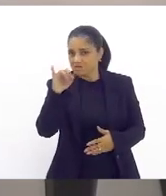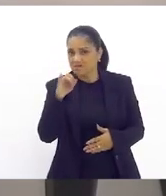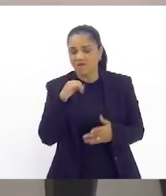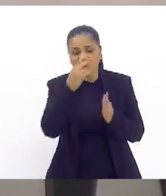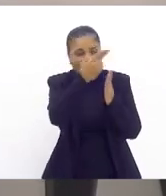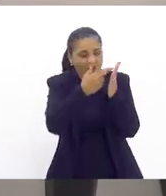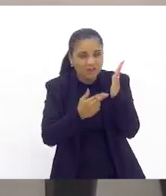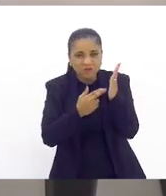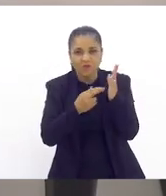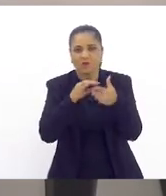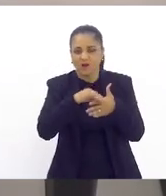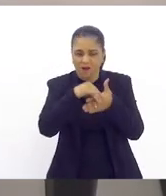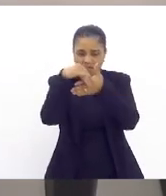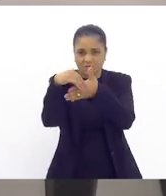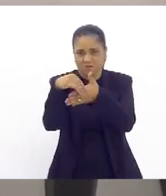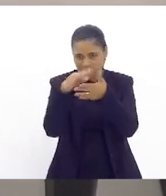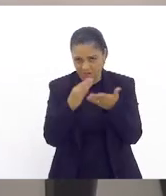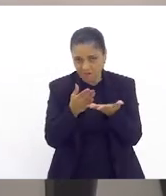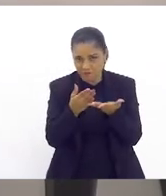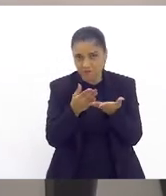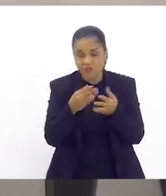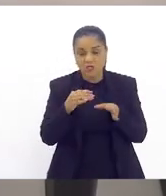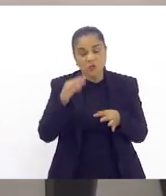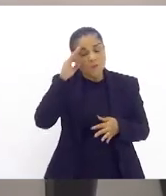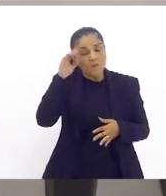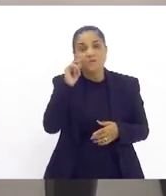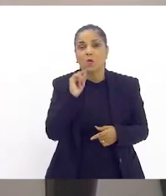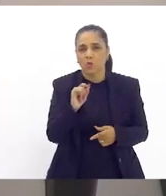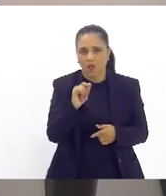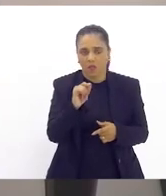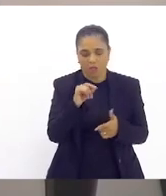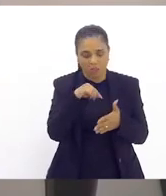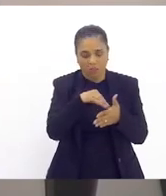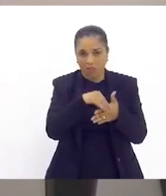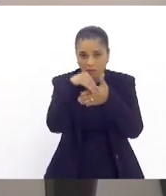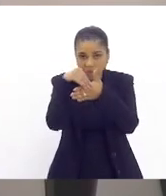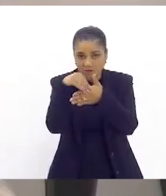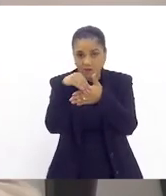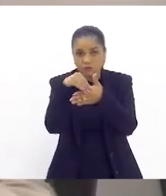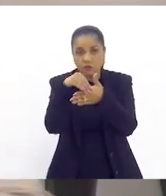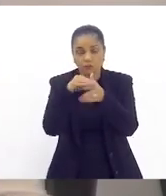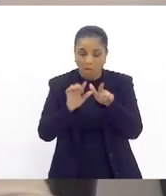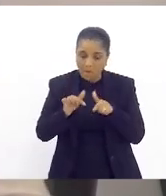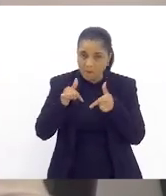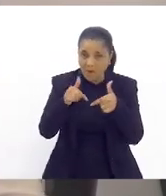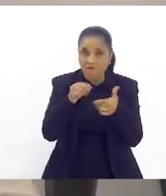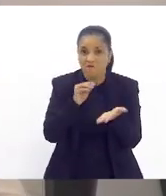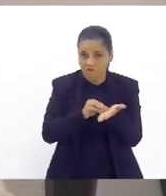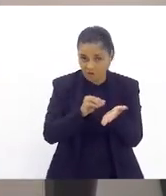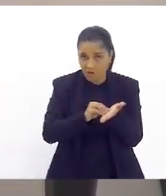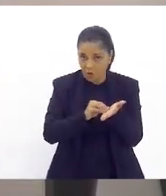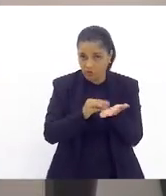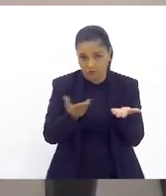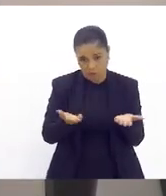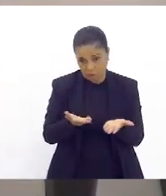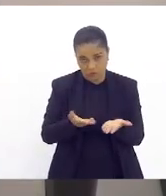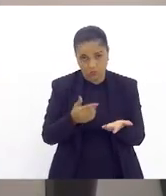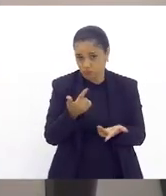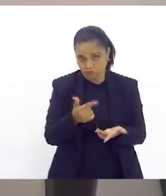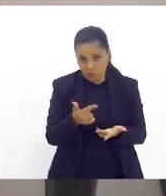e o principal desses encaminhamentos a ser executado que não foi até hoje viu presidente